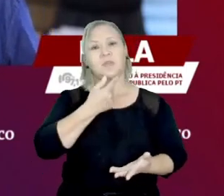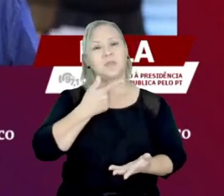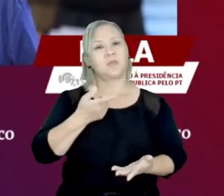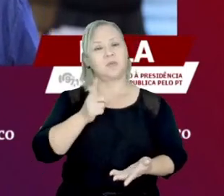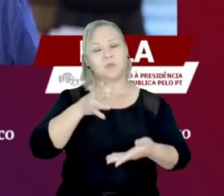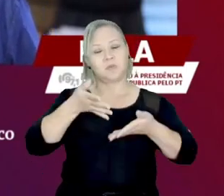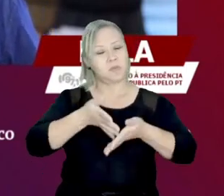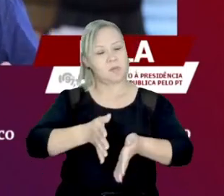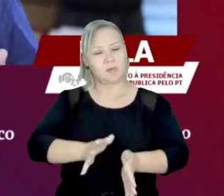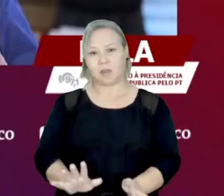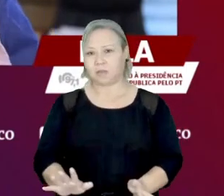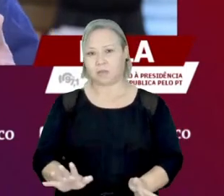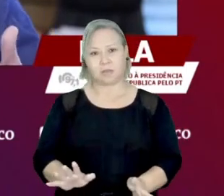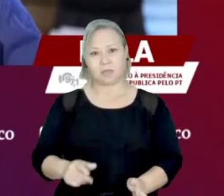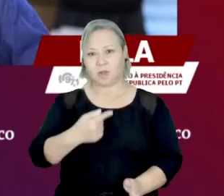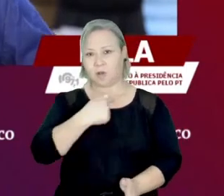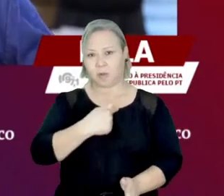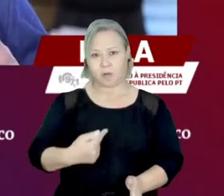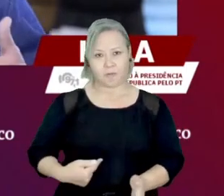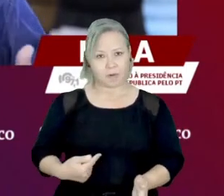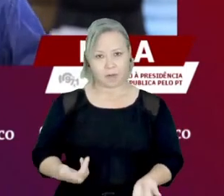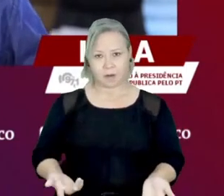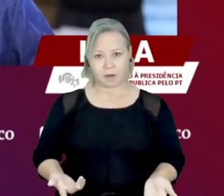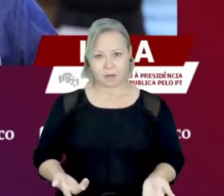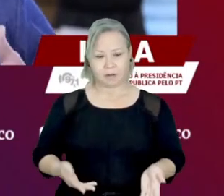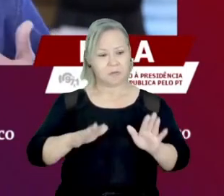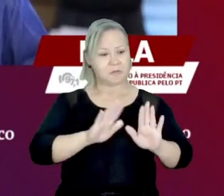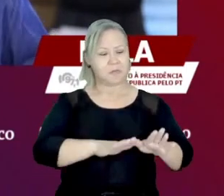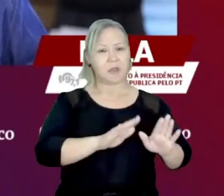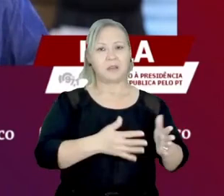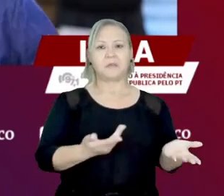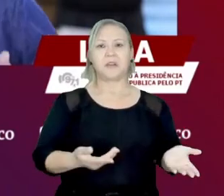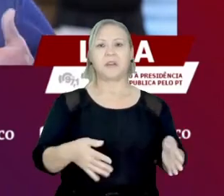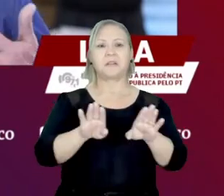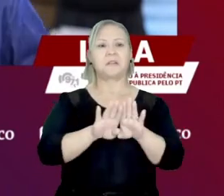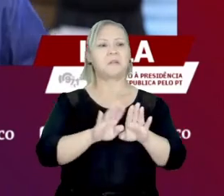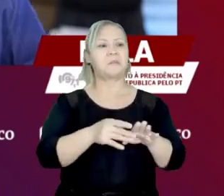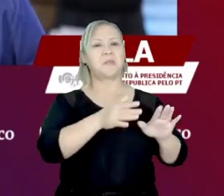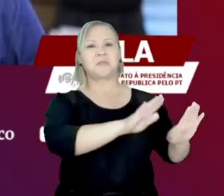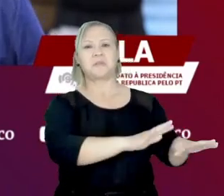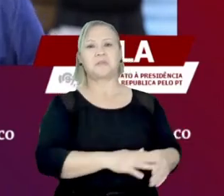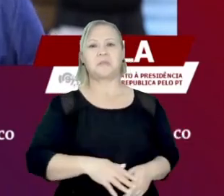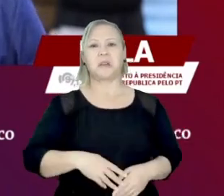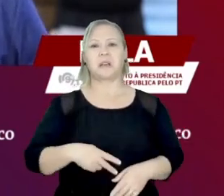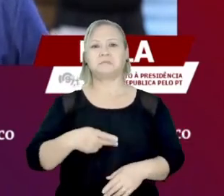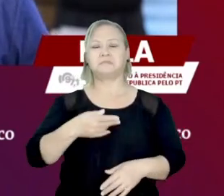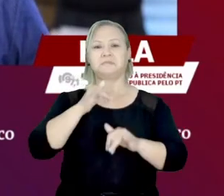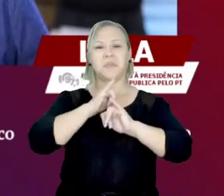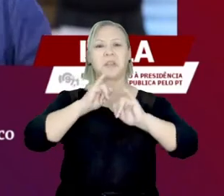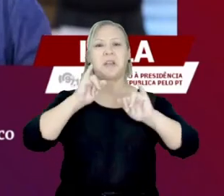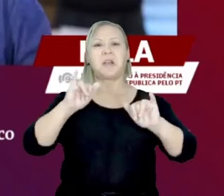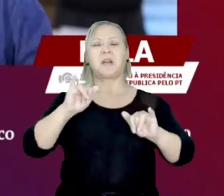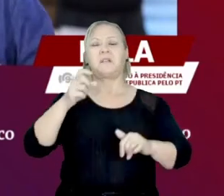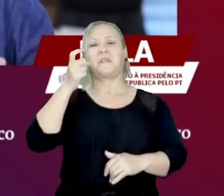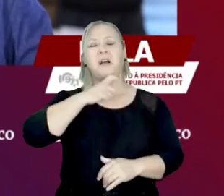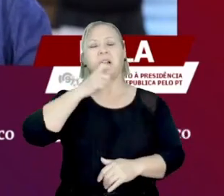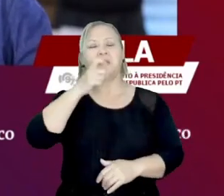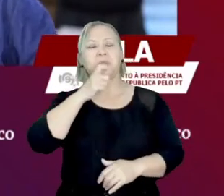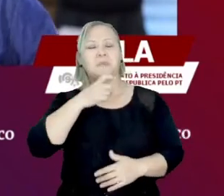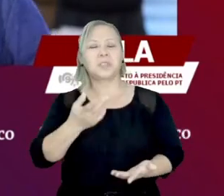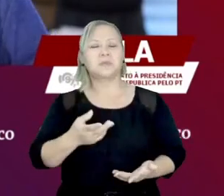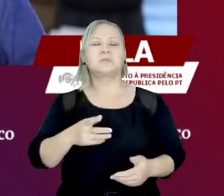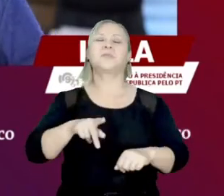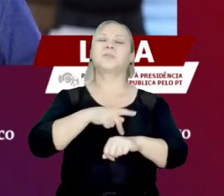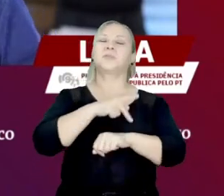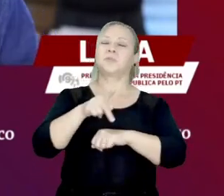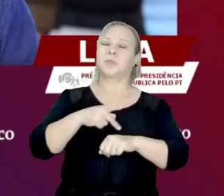restabelecido a verdade. Esse país precisa voltar a ter um governante que goste do povo, que trata o povo com respeito. Esse país tem